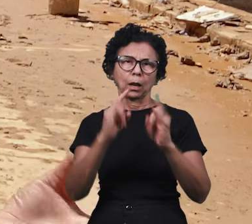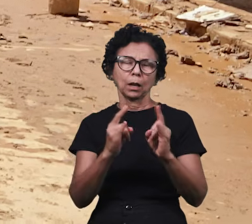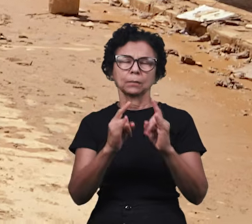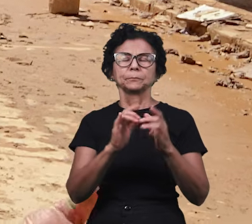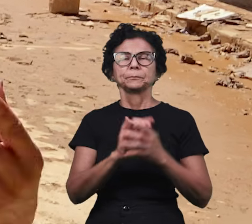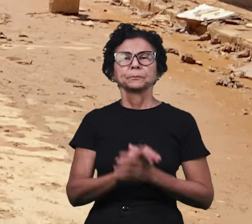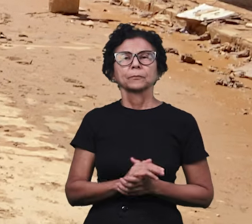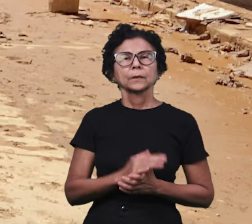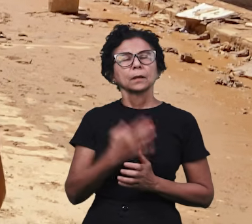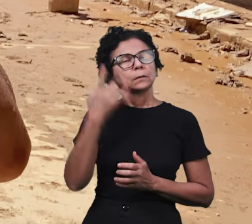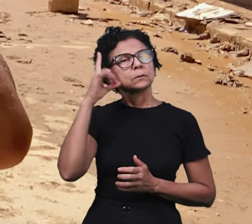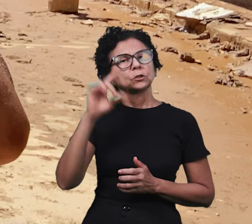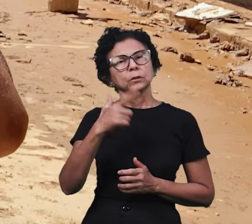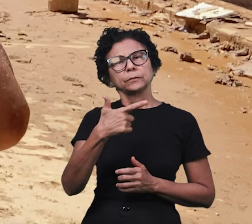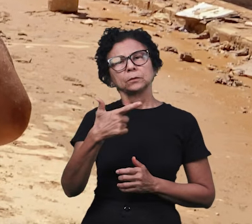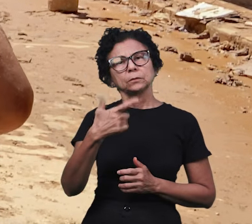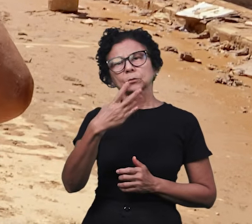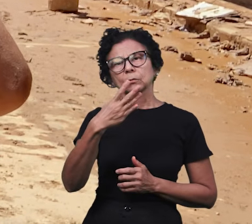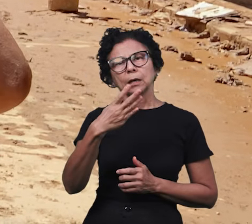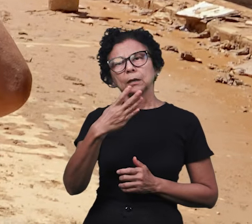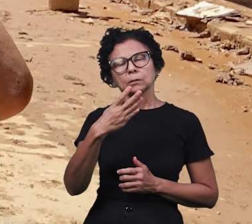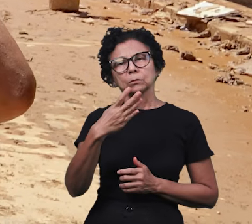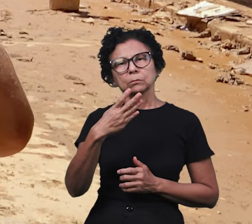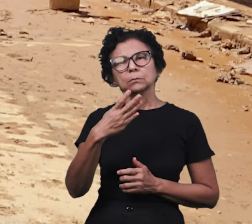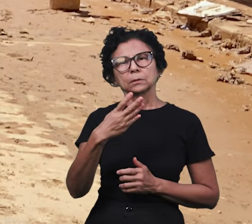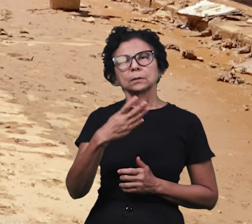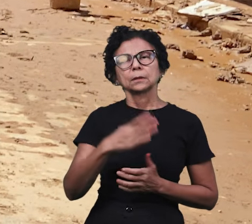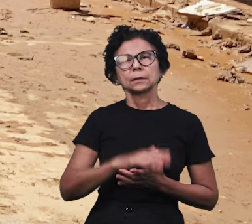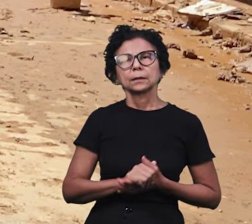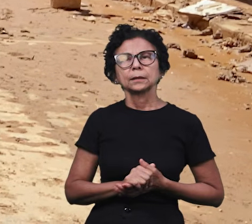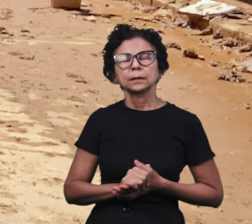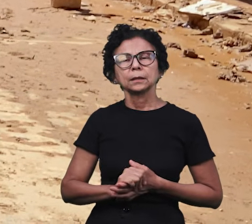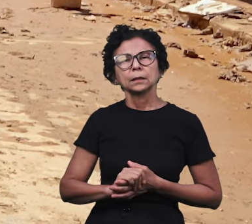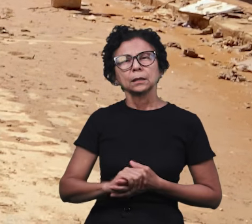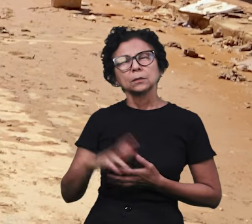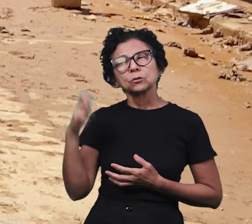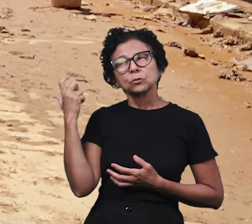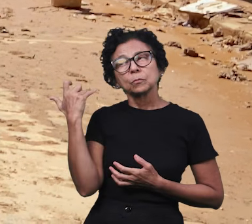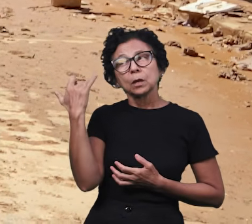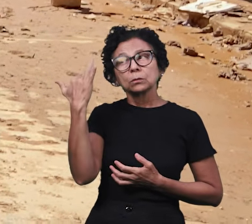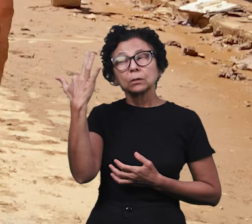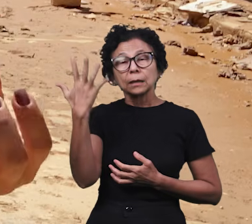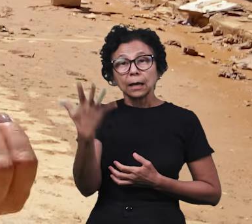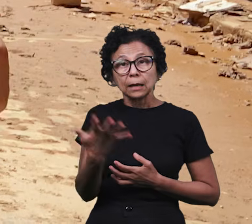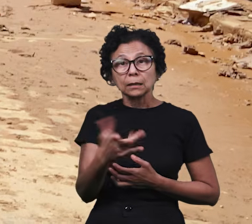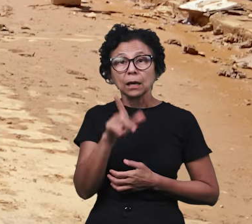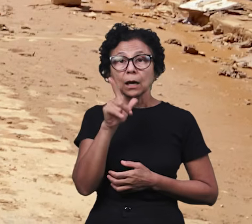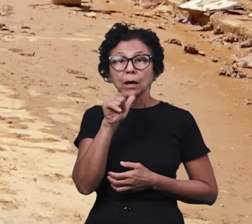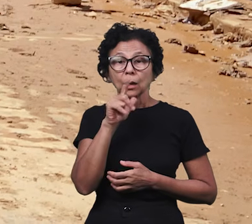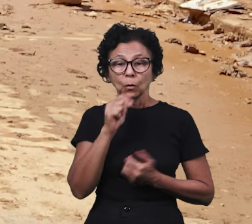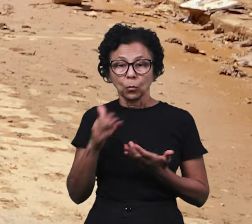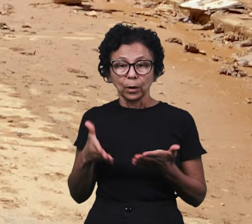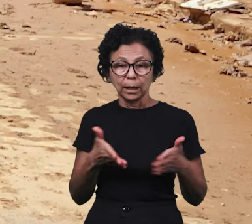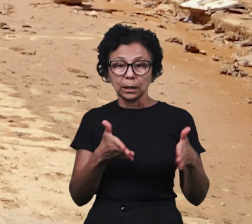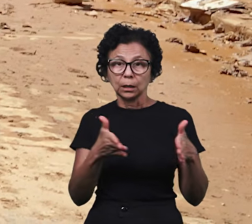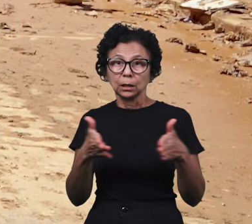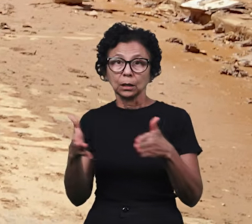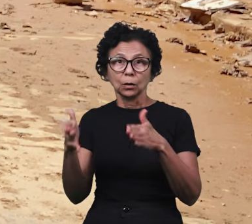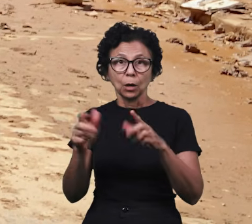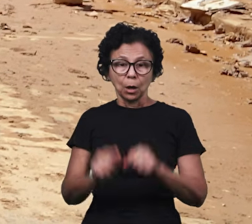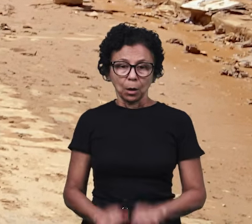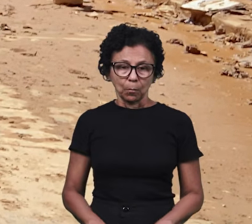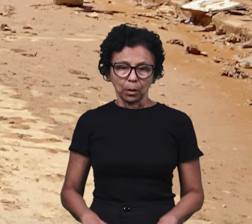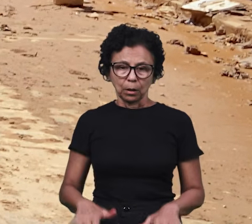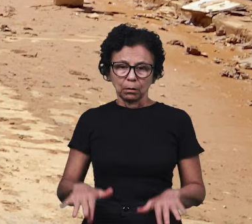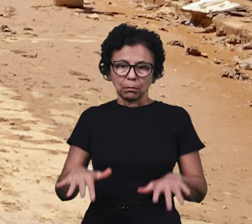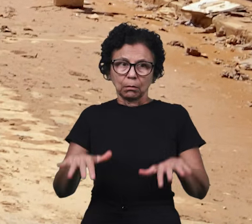na madrugada que aconteceu tudo. Por 2 horas da manhã, a gente começou a ver a proporção do rio encher. Meu irmão